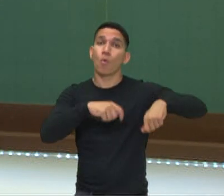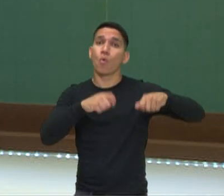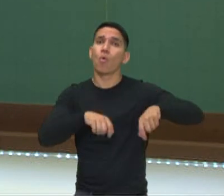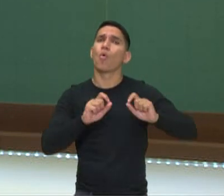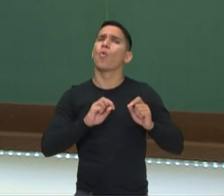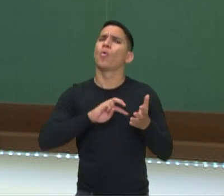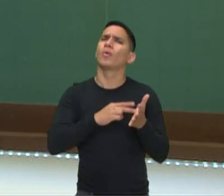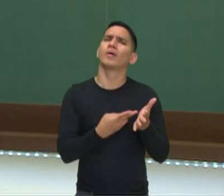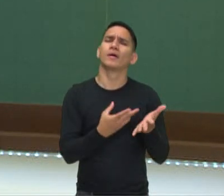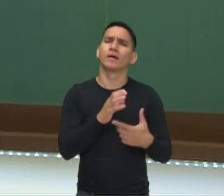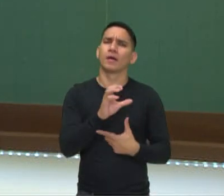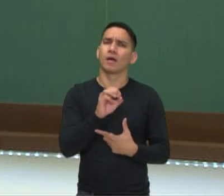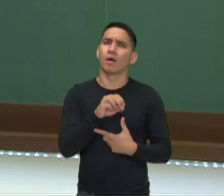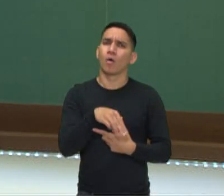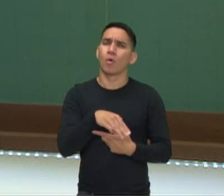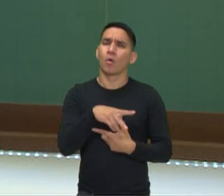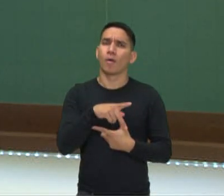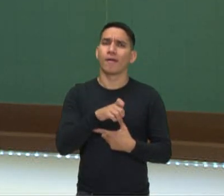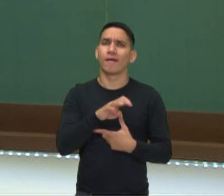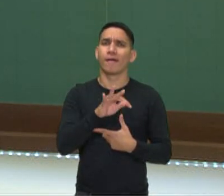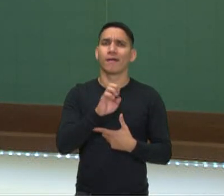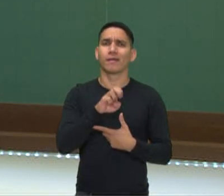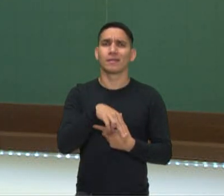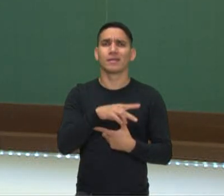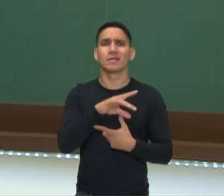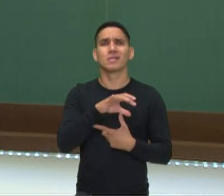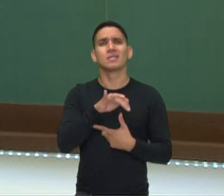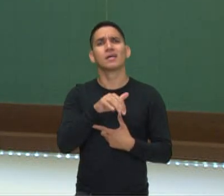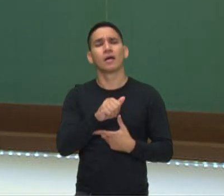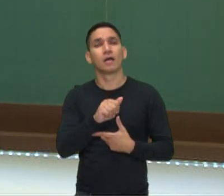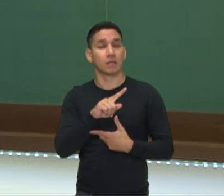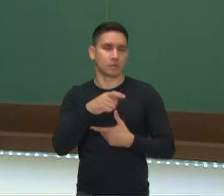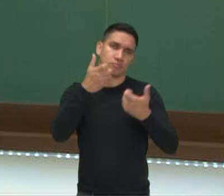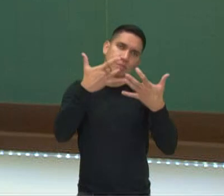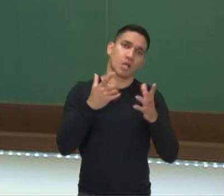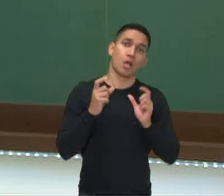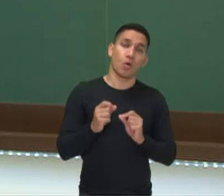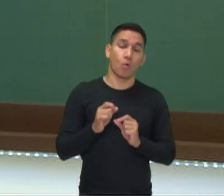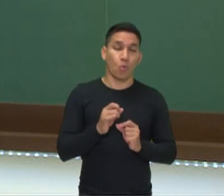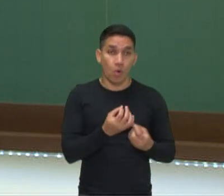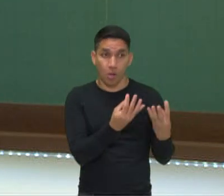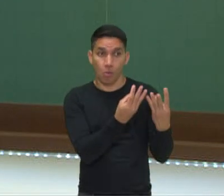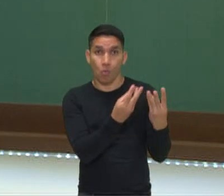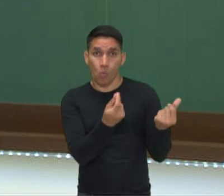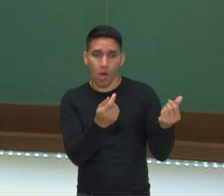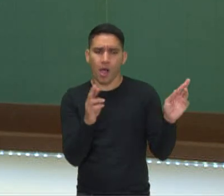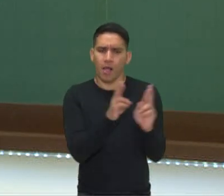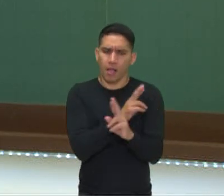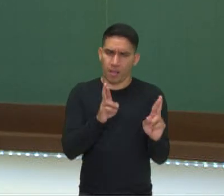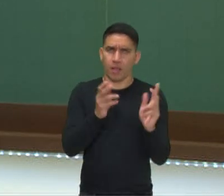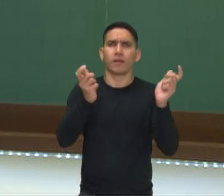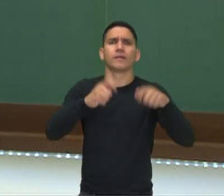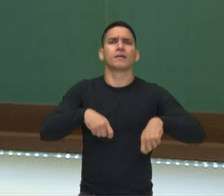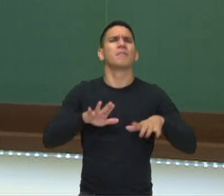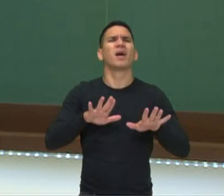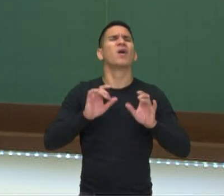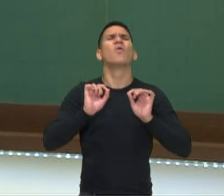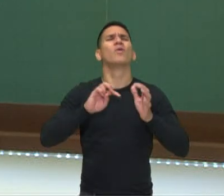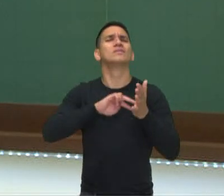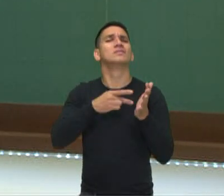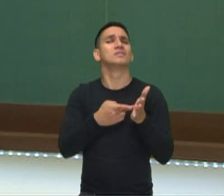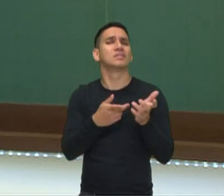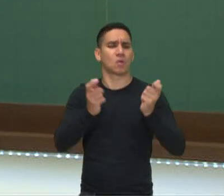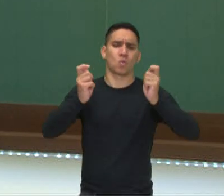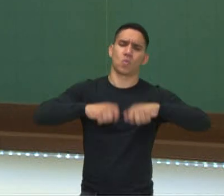o que é isso? Falamos ali que o talento ele tem relação com as competências, mas o que